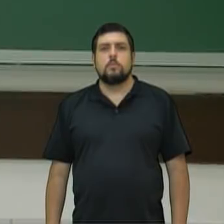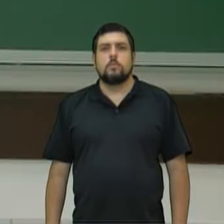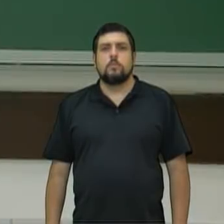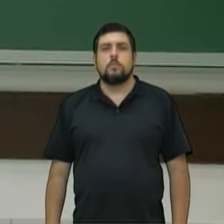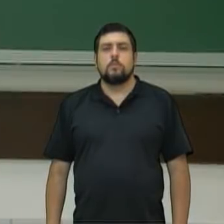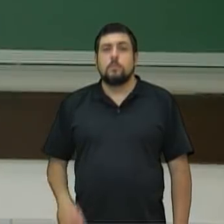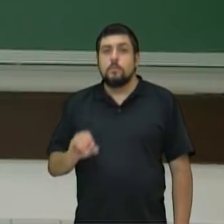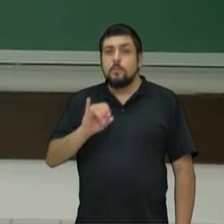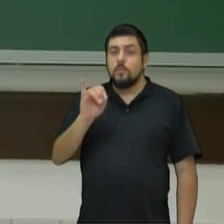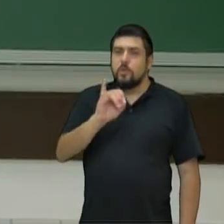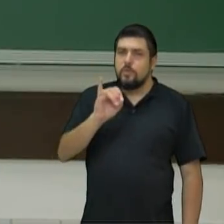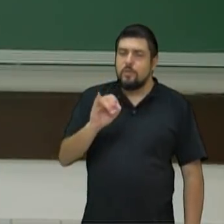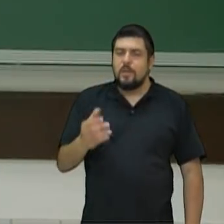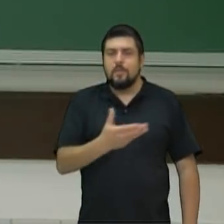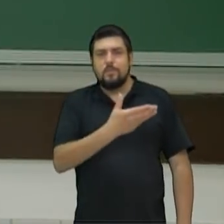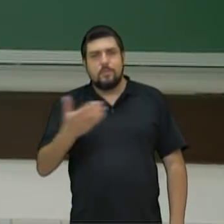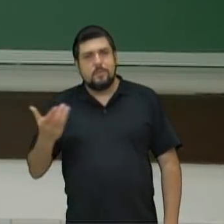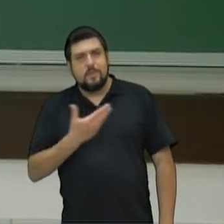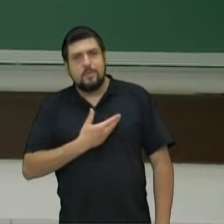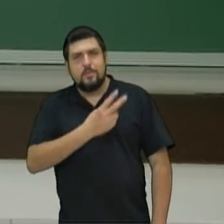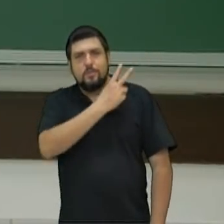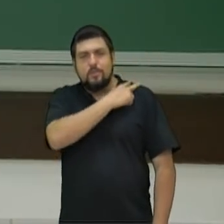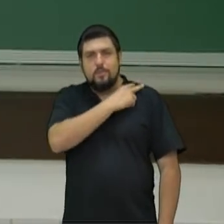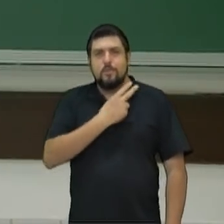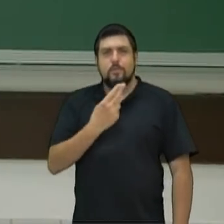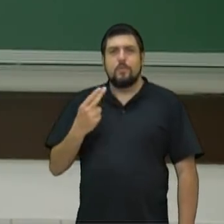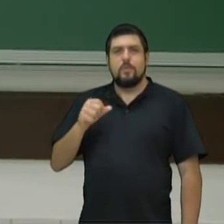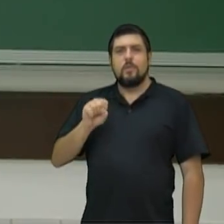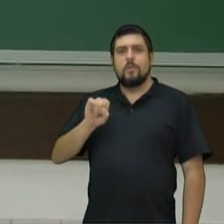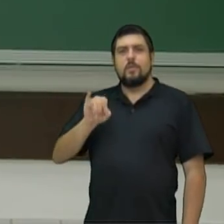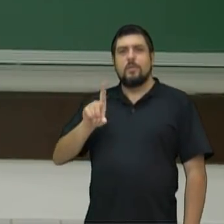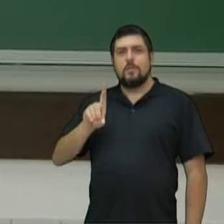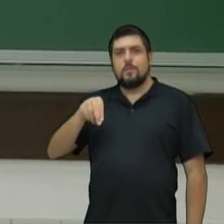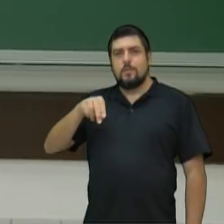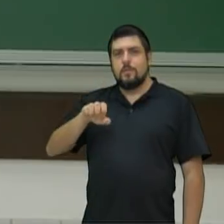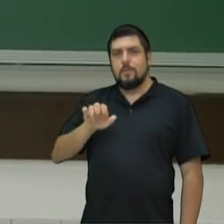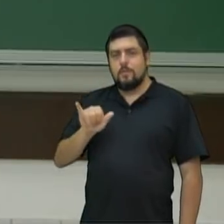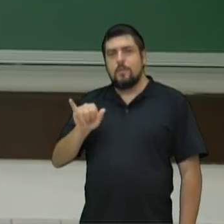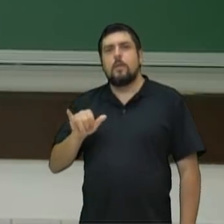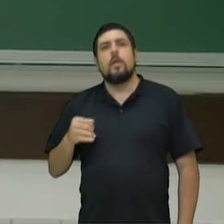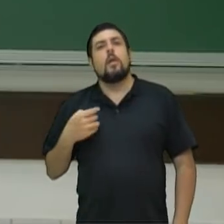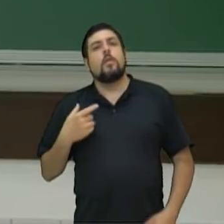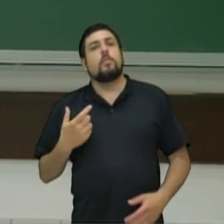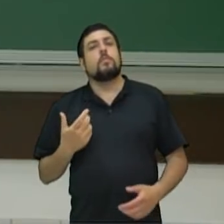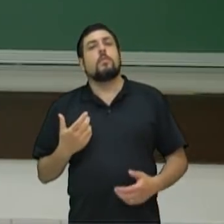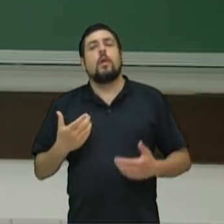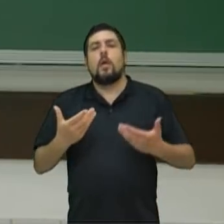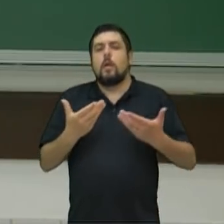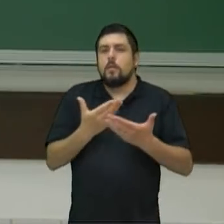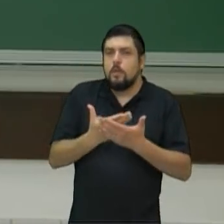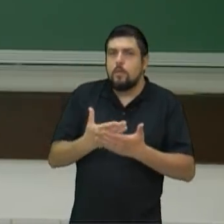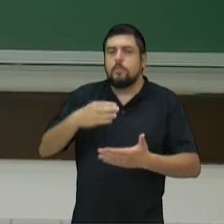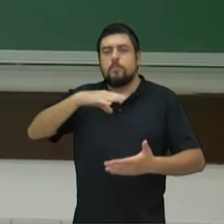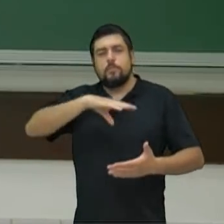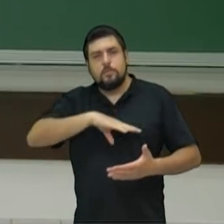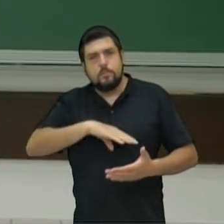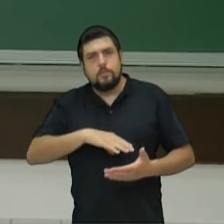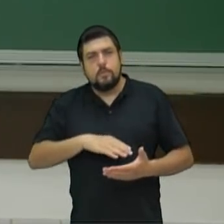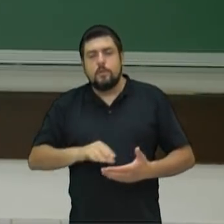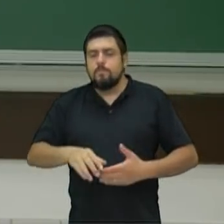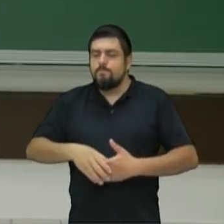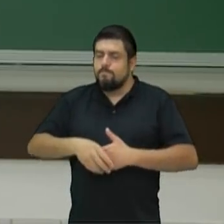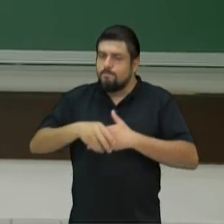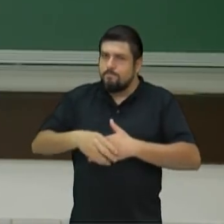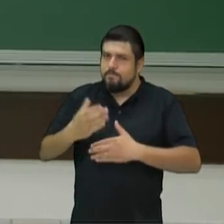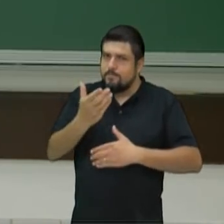Olá, meus grandes amigos do segundo ano, aqui é o professor Sidney. Vamos para mais uma aula de língua portuguesa. Me cumprimento vocês, mais